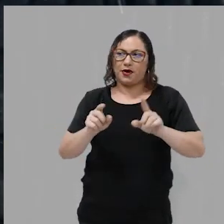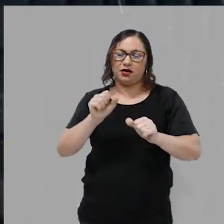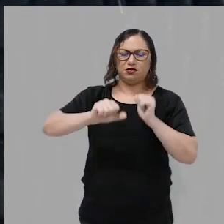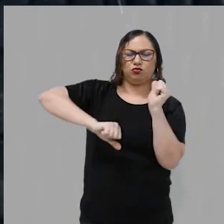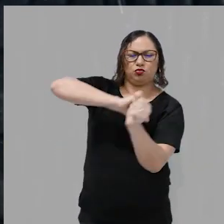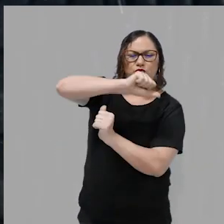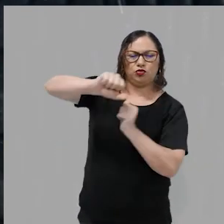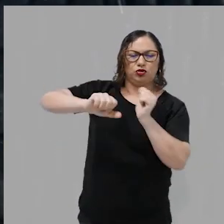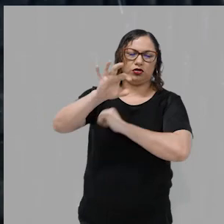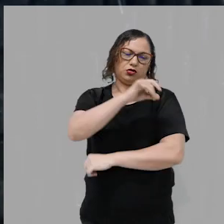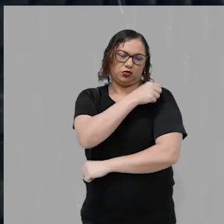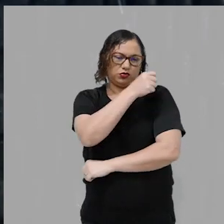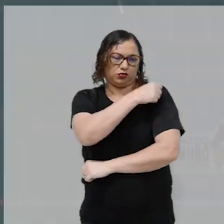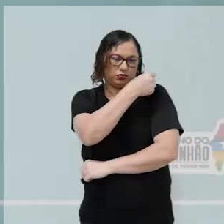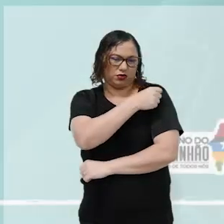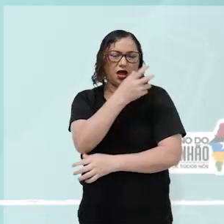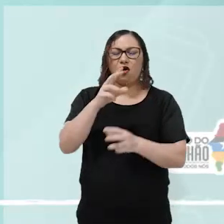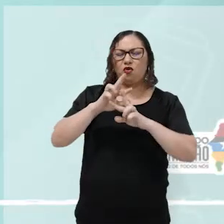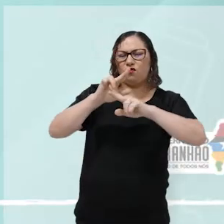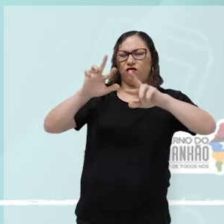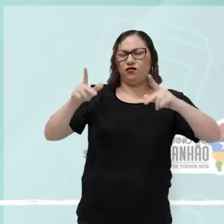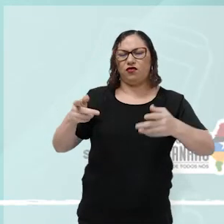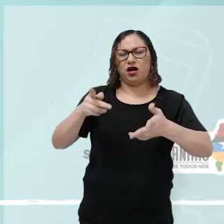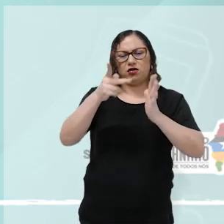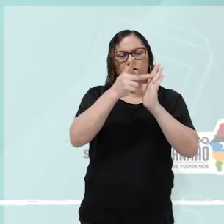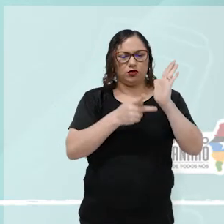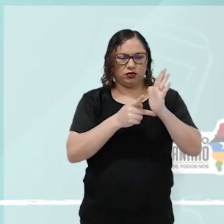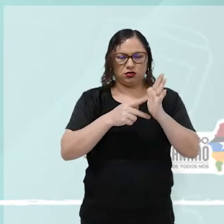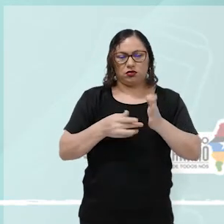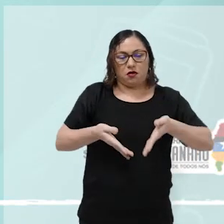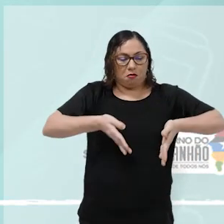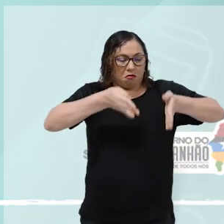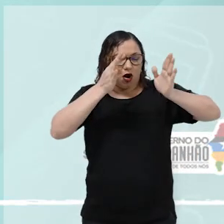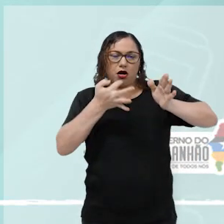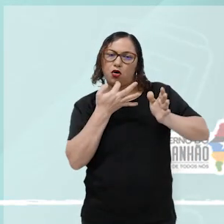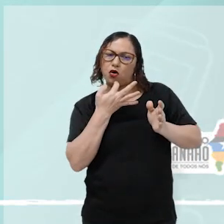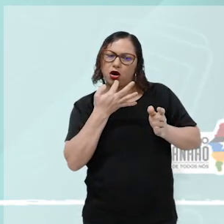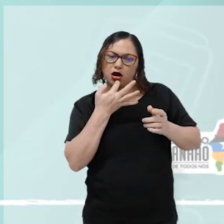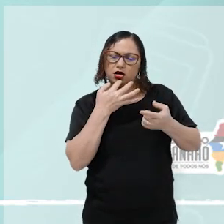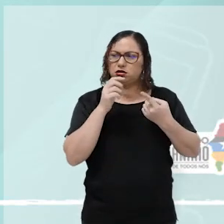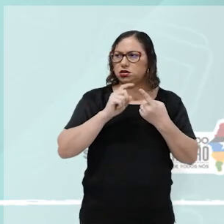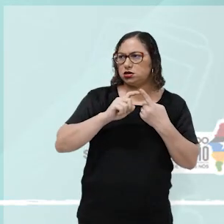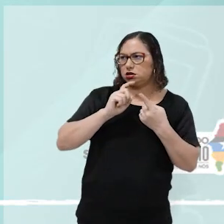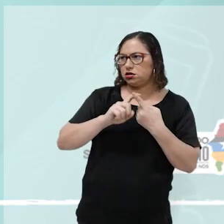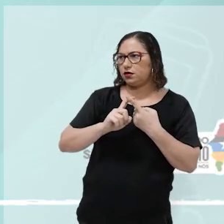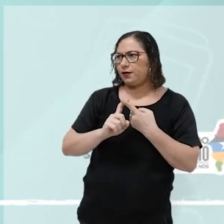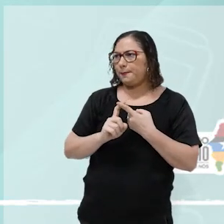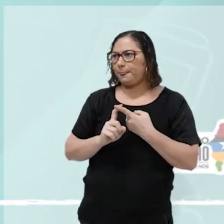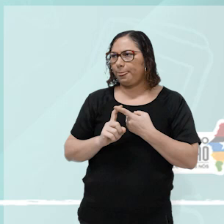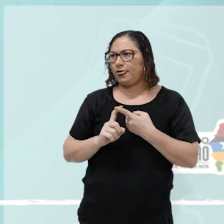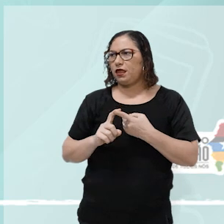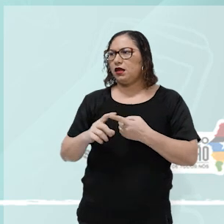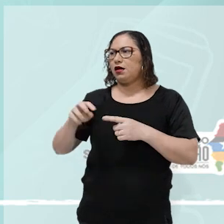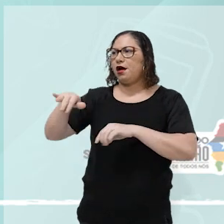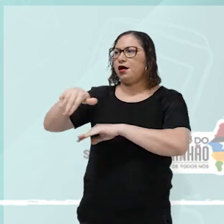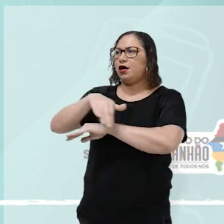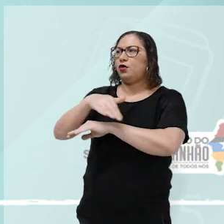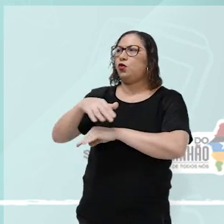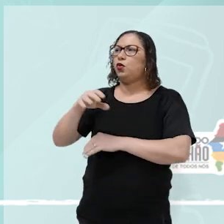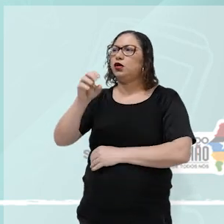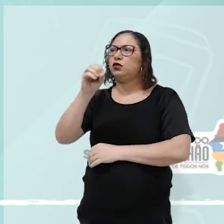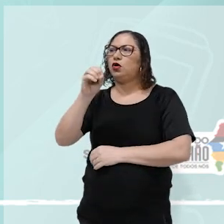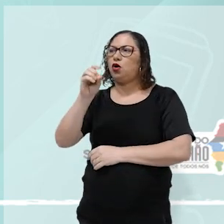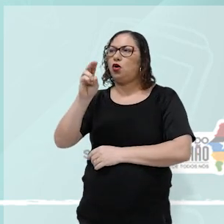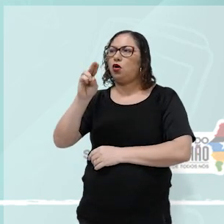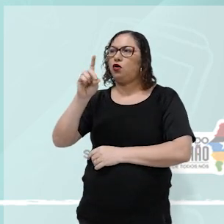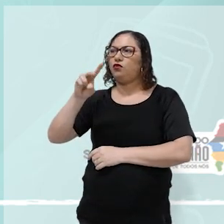com vários projetos, né? Alguns dos prédios deles mais conhecidos são o prédio da Rodovidor, que foi demolido e